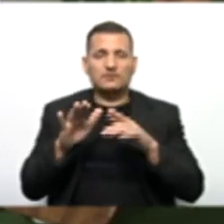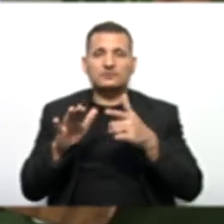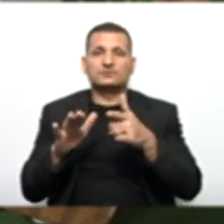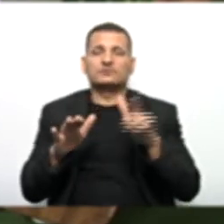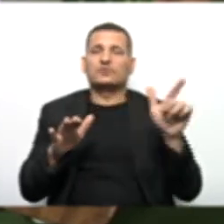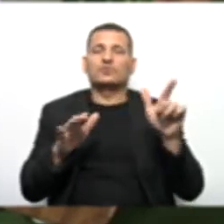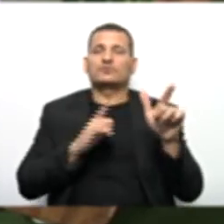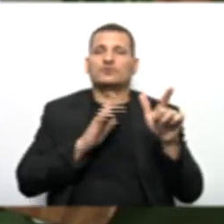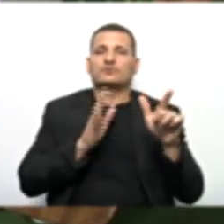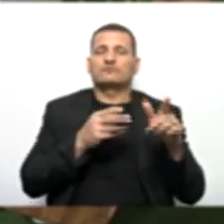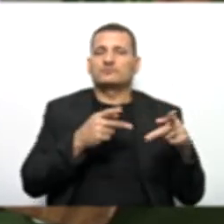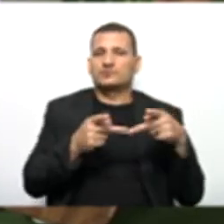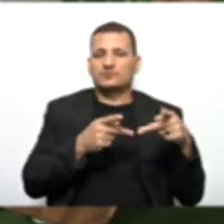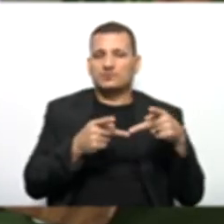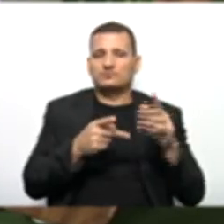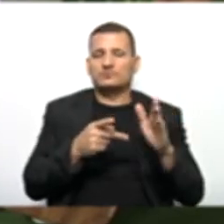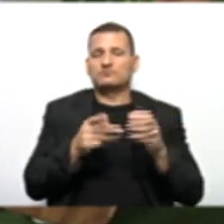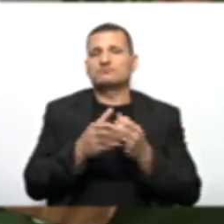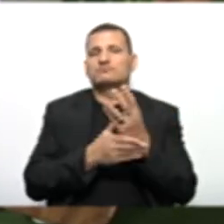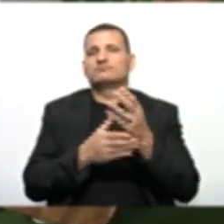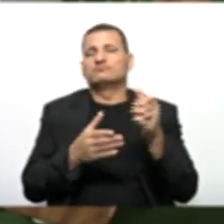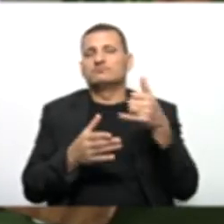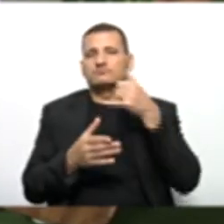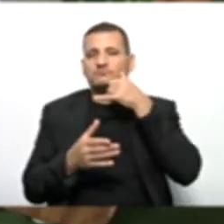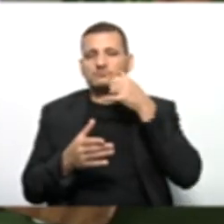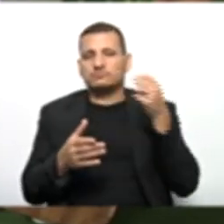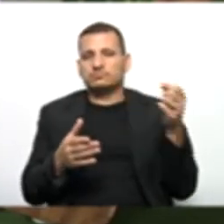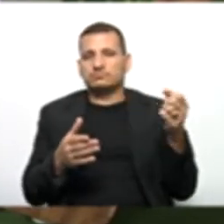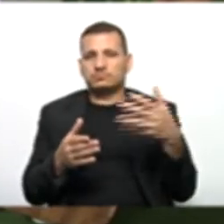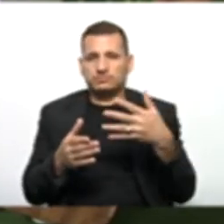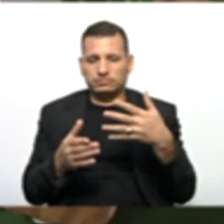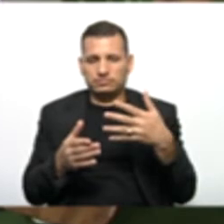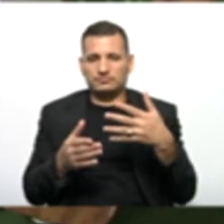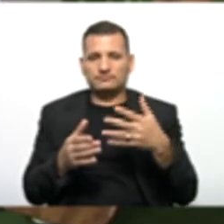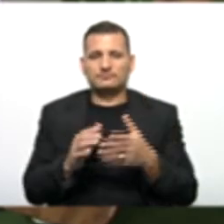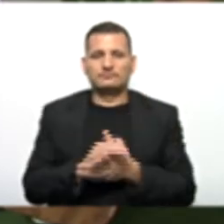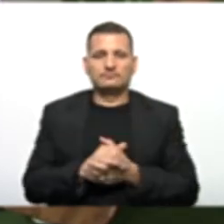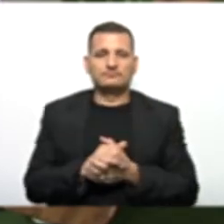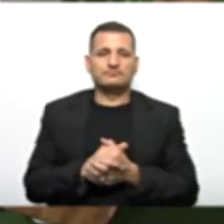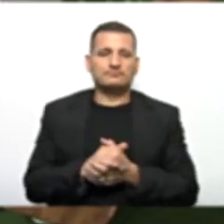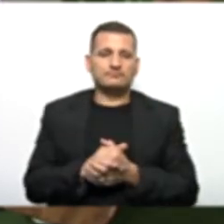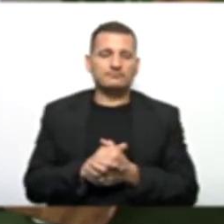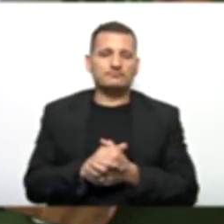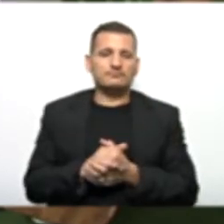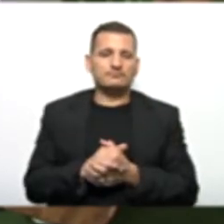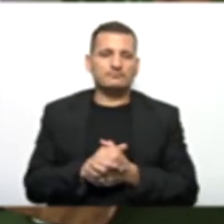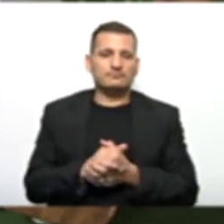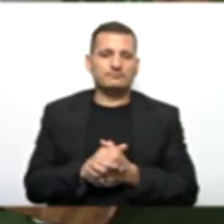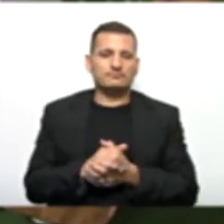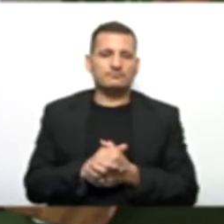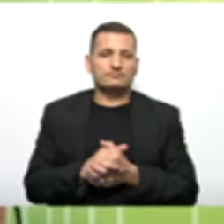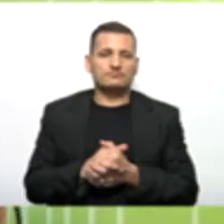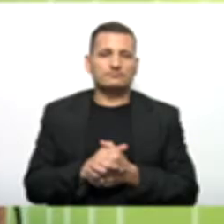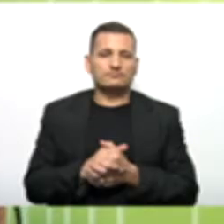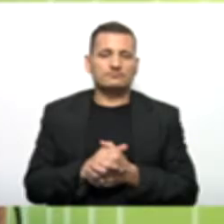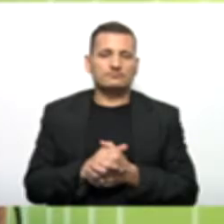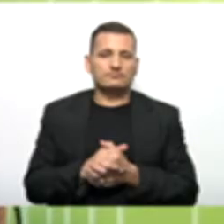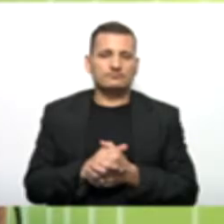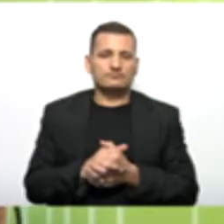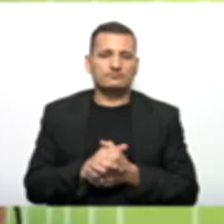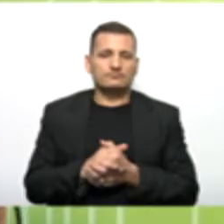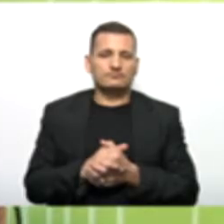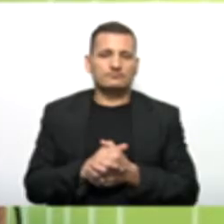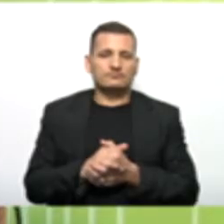andamento. Para quê? Para gerar um celular novo, para melhorar aquele celular. Melhoria do produto. Isso, tá? Mas vamos continuar aqui, gente. Ó.